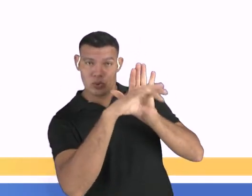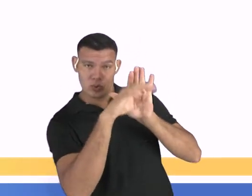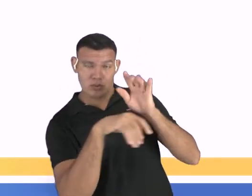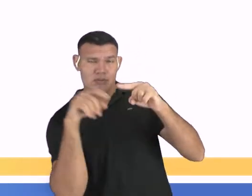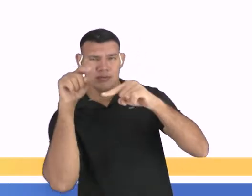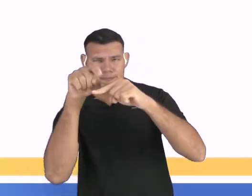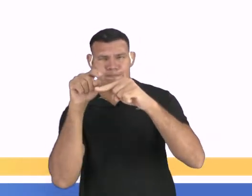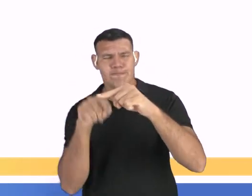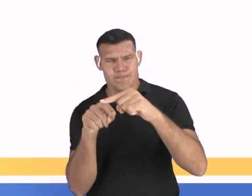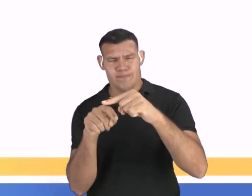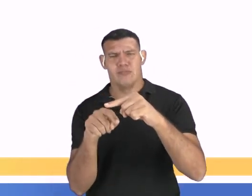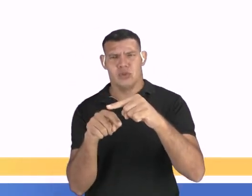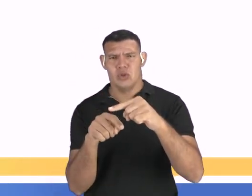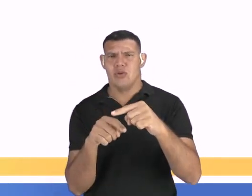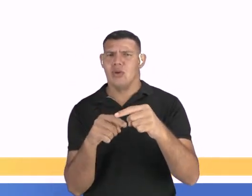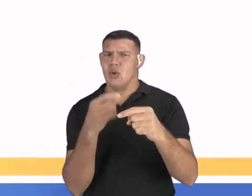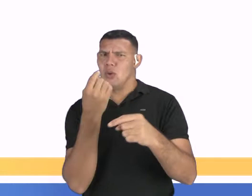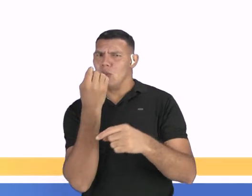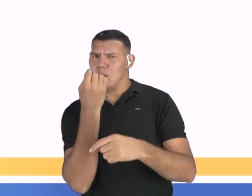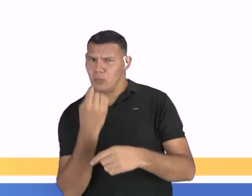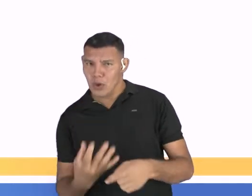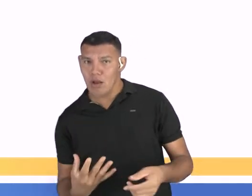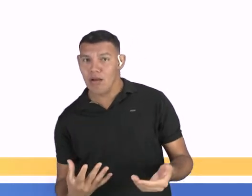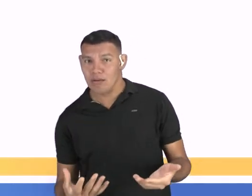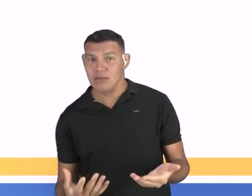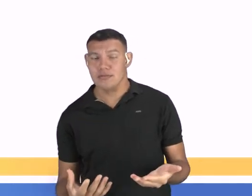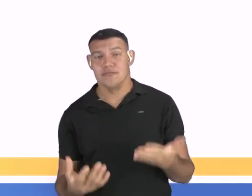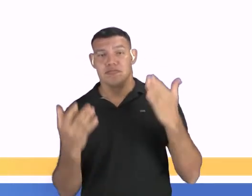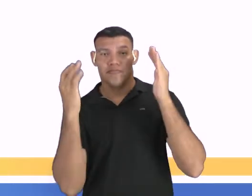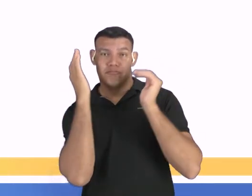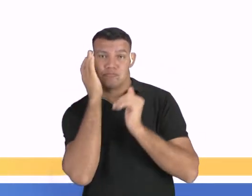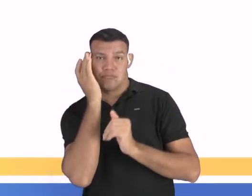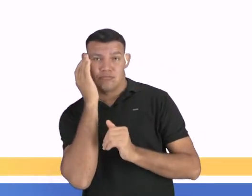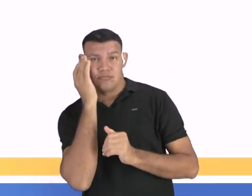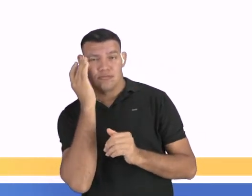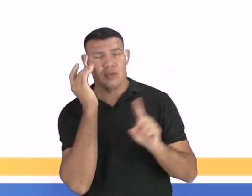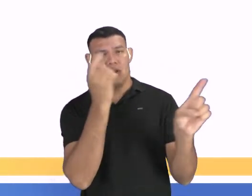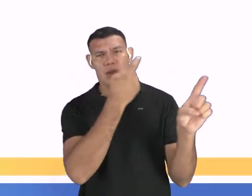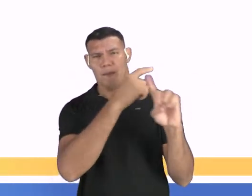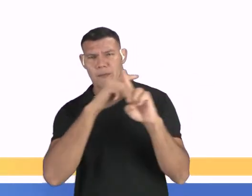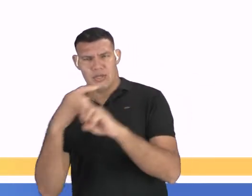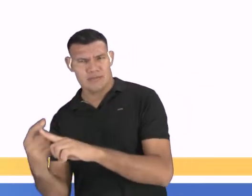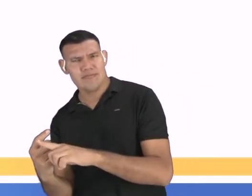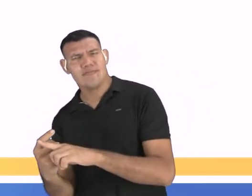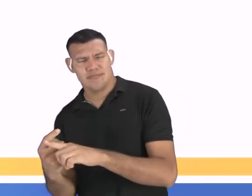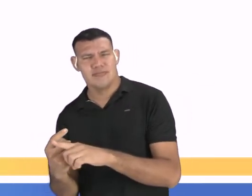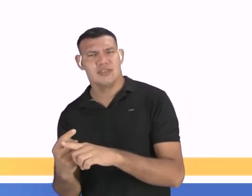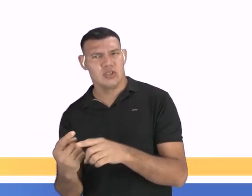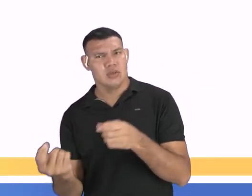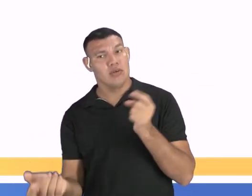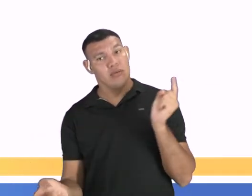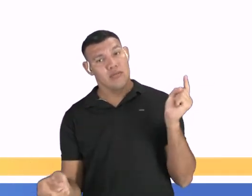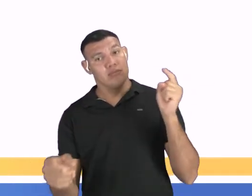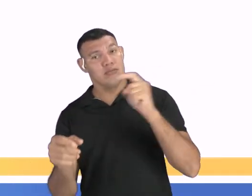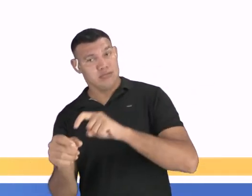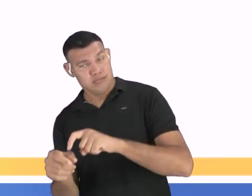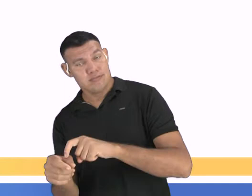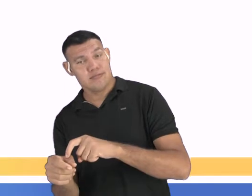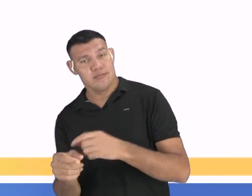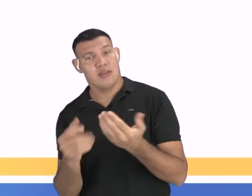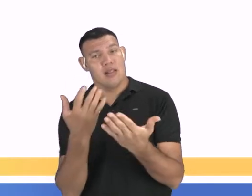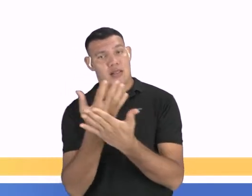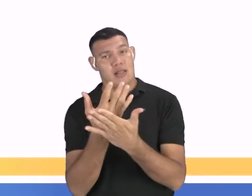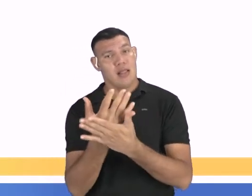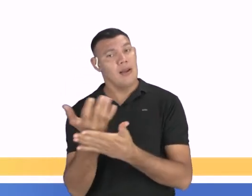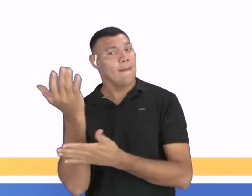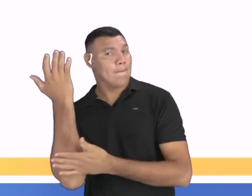ficado muito bem estabelecido a ideia de múltiplos que nós vimos aí, retomamos na nossa aula anterior. Então,